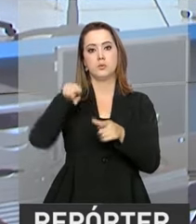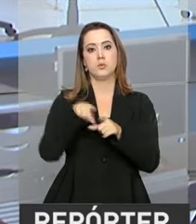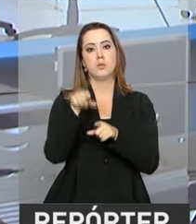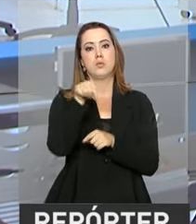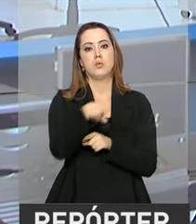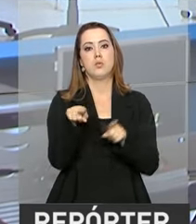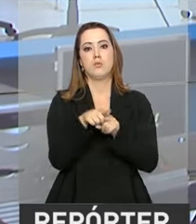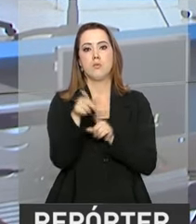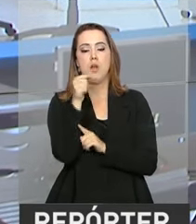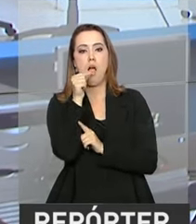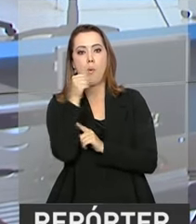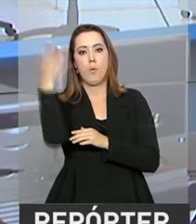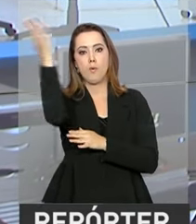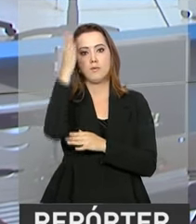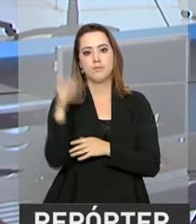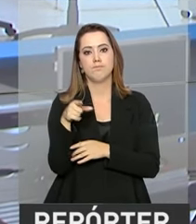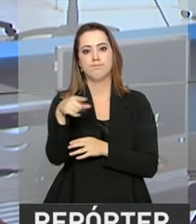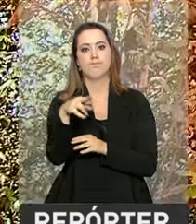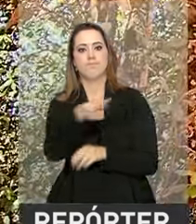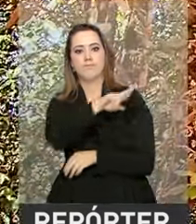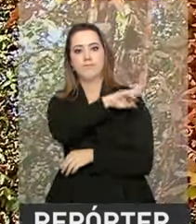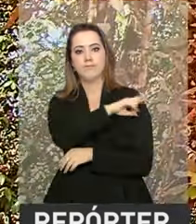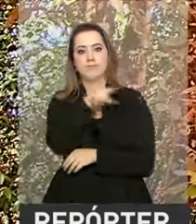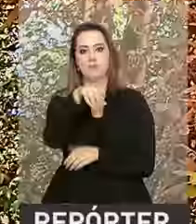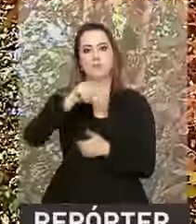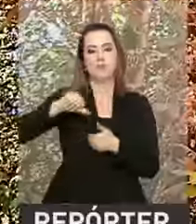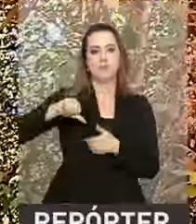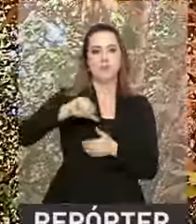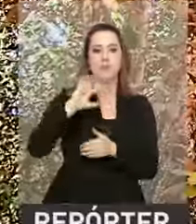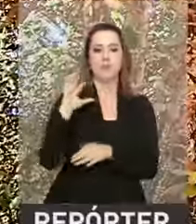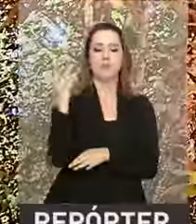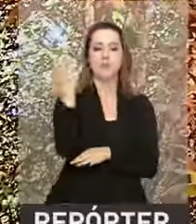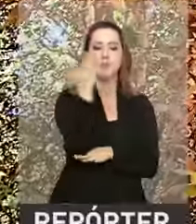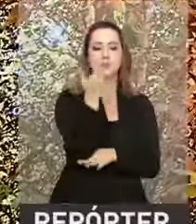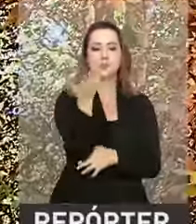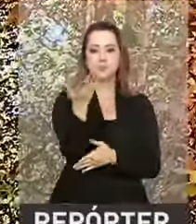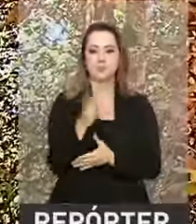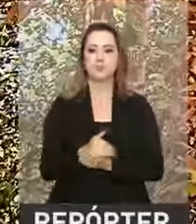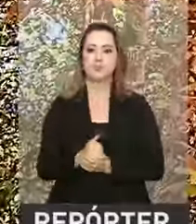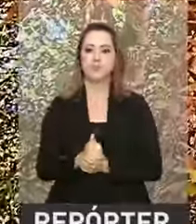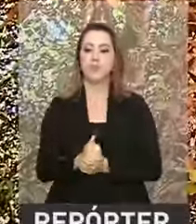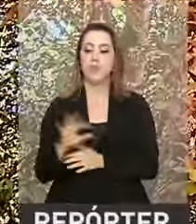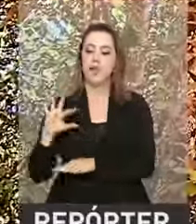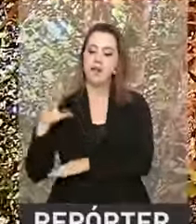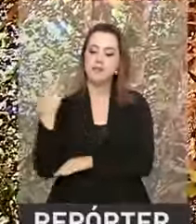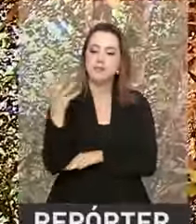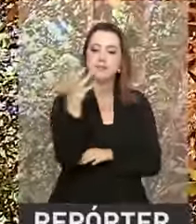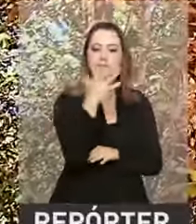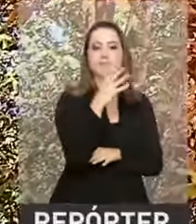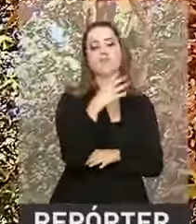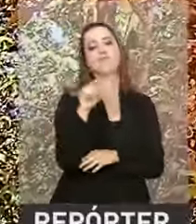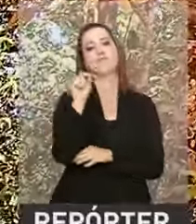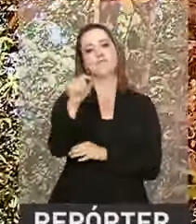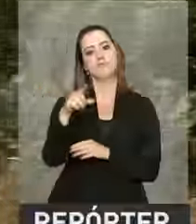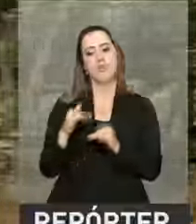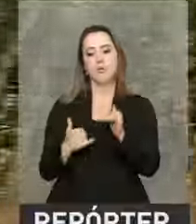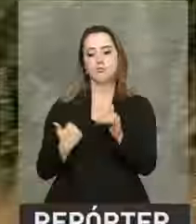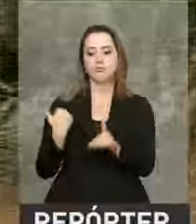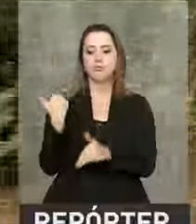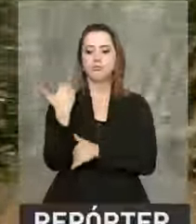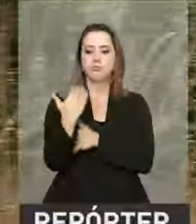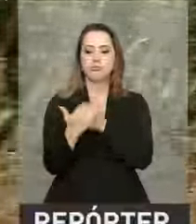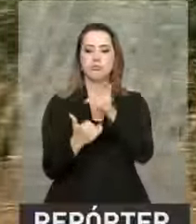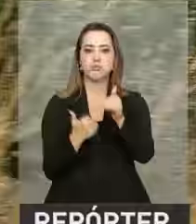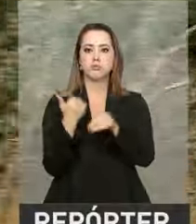como referência em meio ambiente na região. As plantas nativas do Cerrado, aos poucos, vão crescendo e